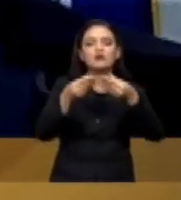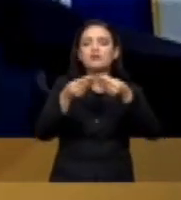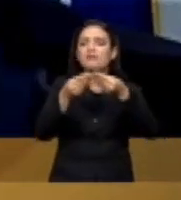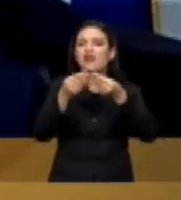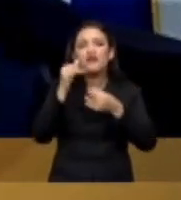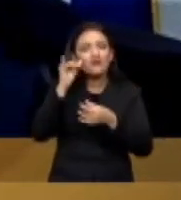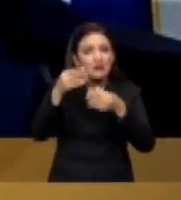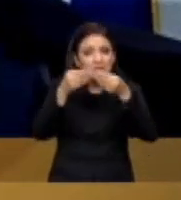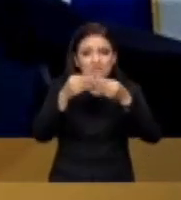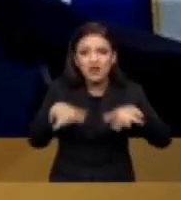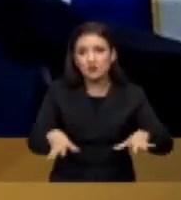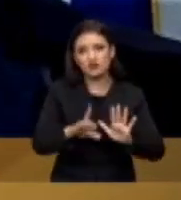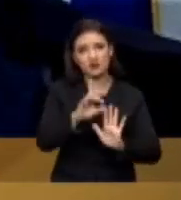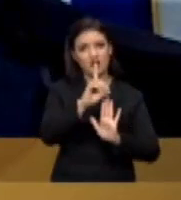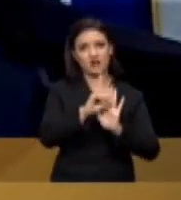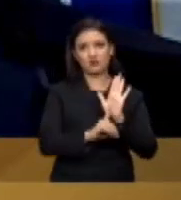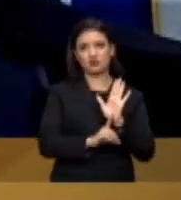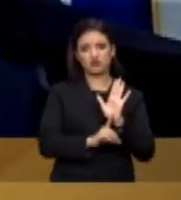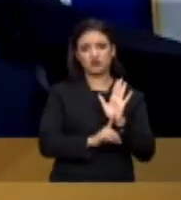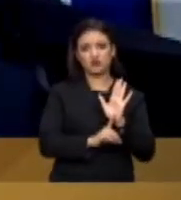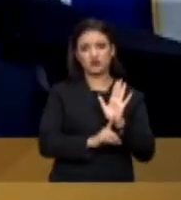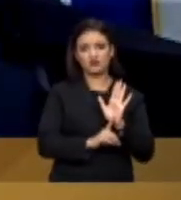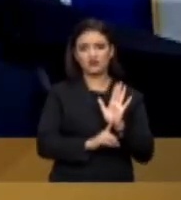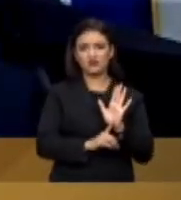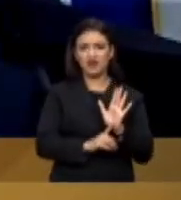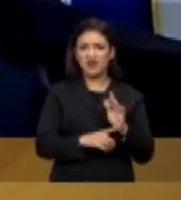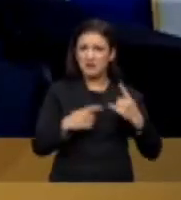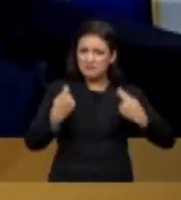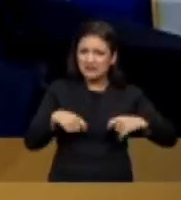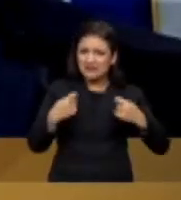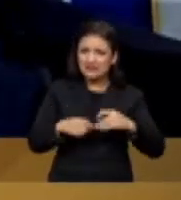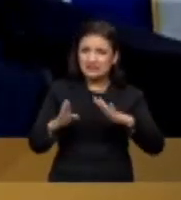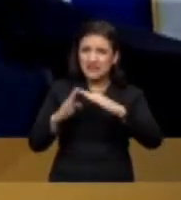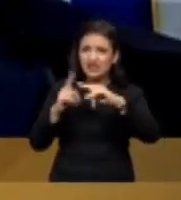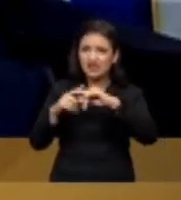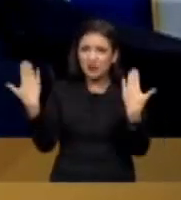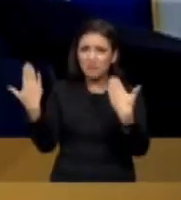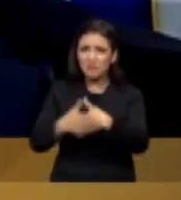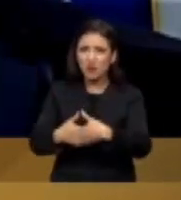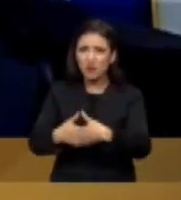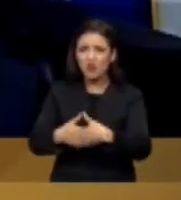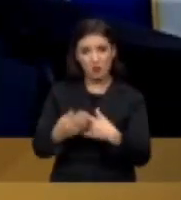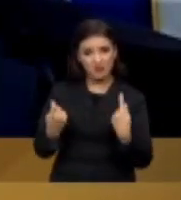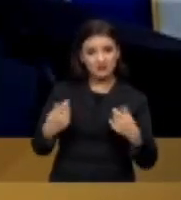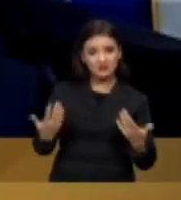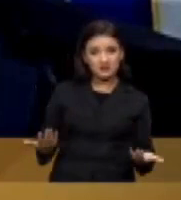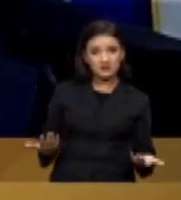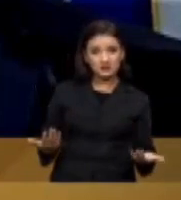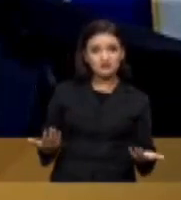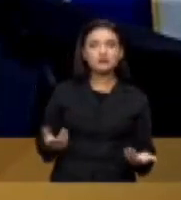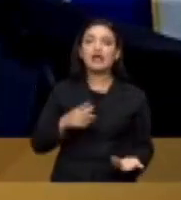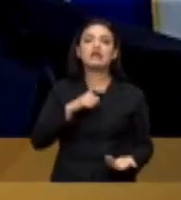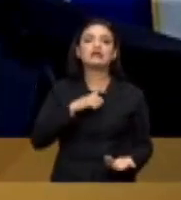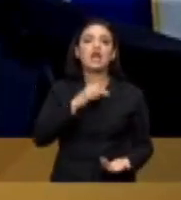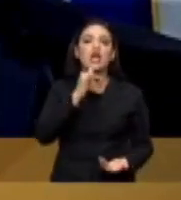restringido. Seria necessário fechar os templos totalmente? Nós temos o caso de Porto